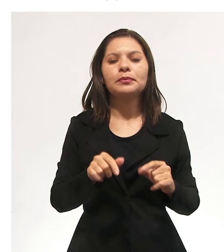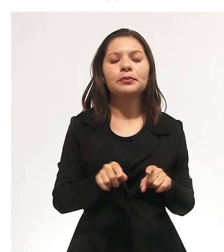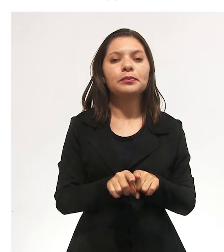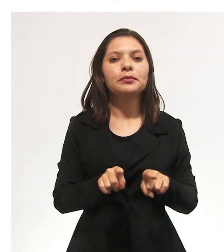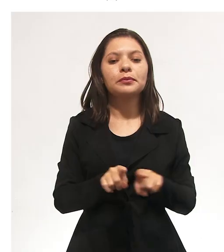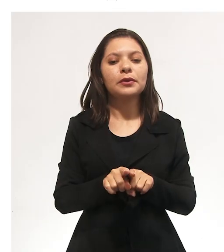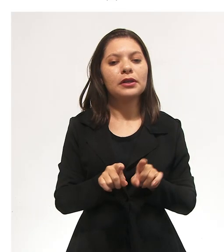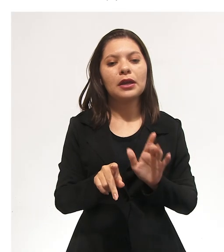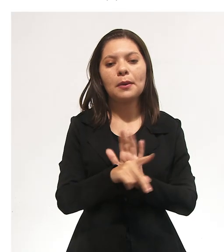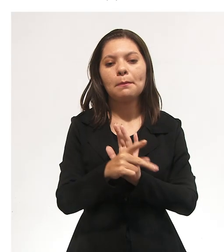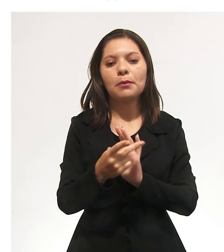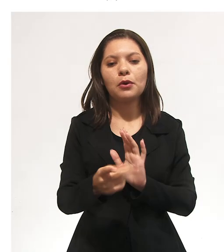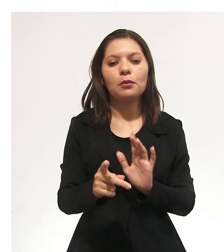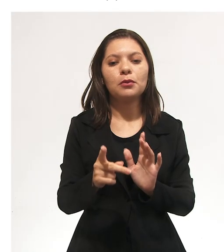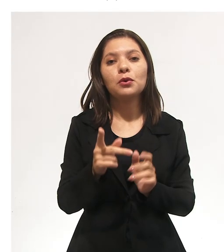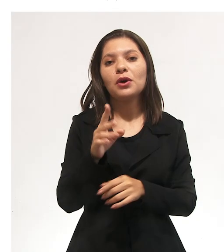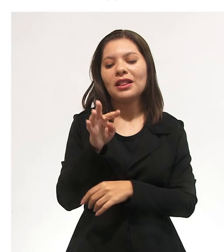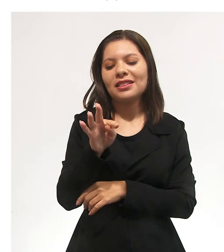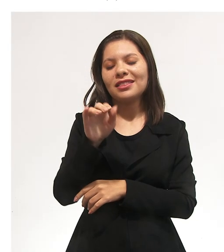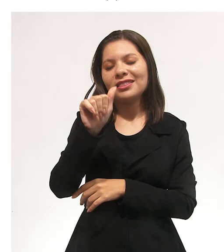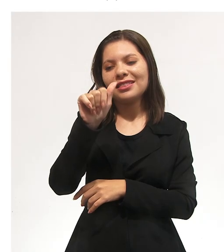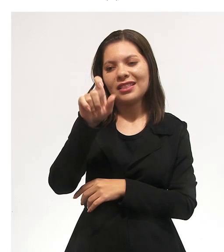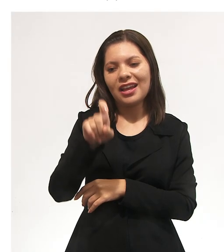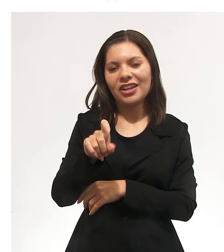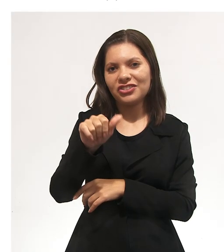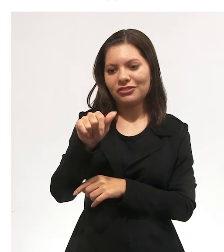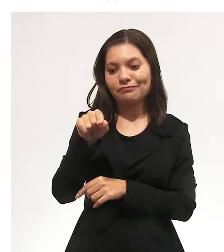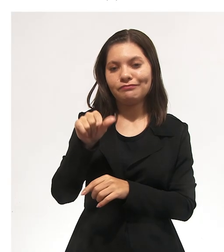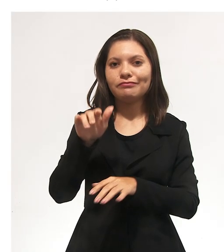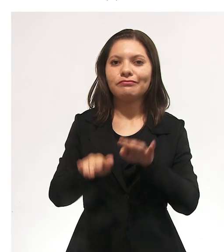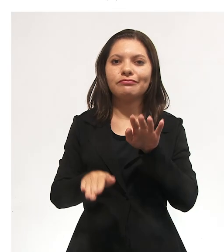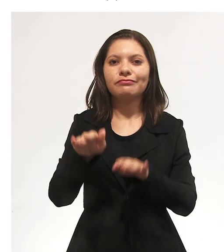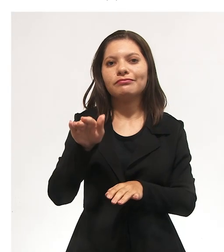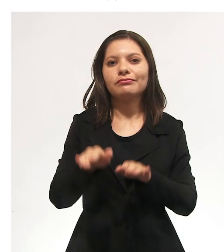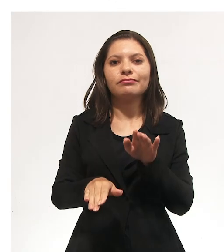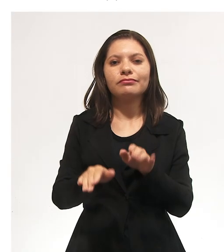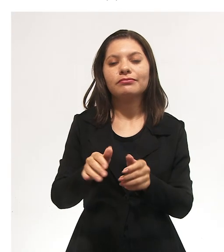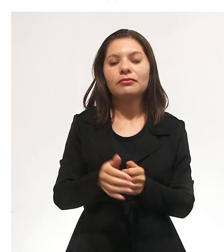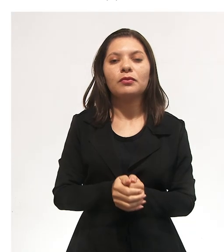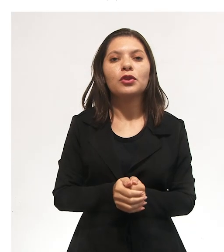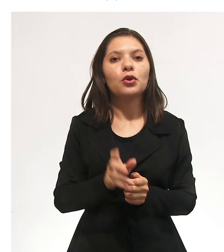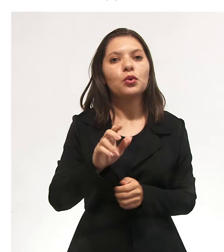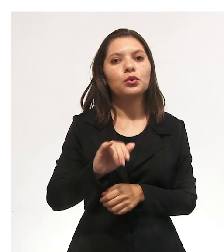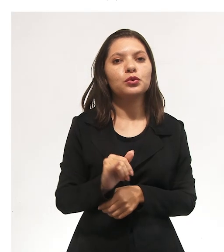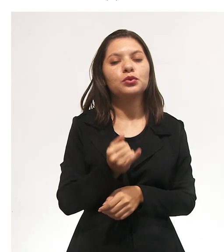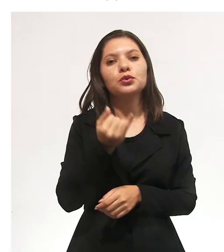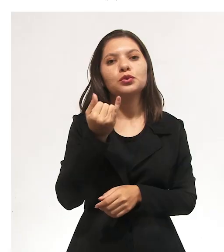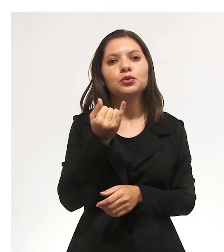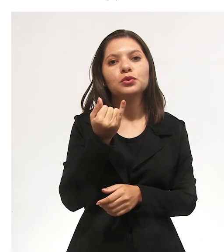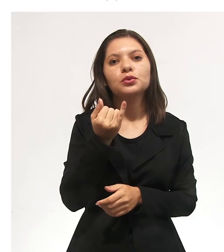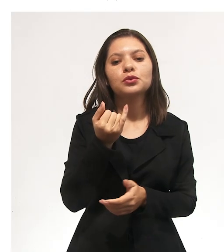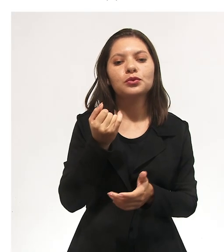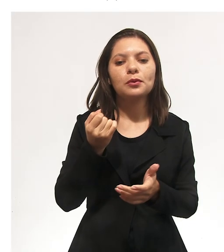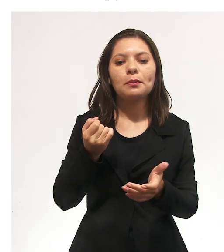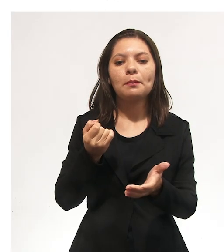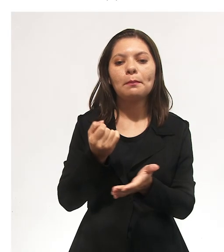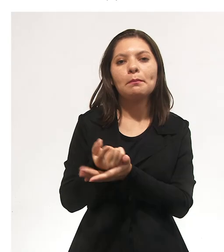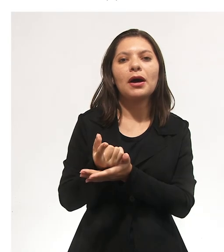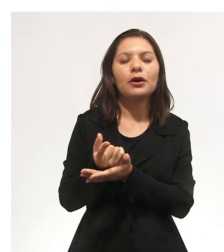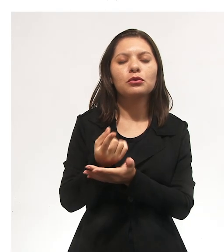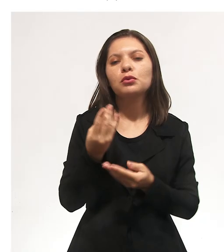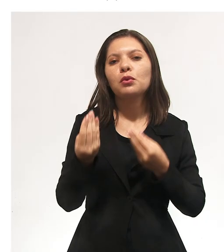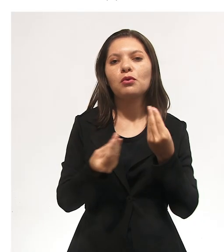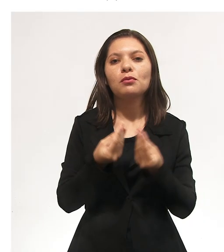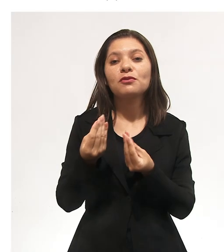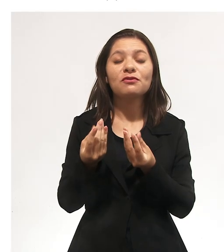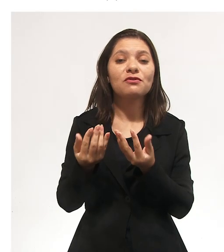pelo produto do capital pela taxa. Esses juros, eles são pagos somente no final